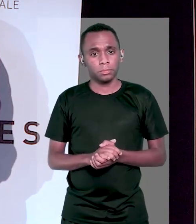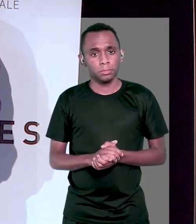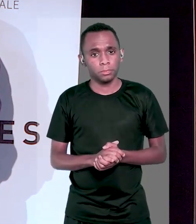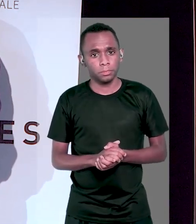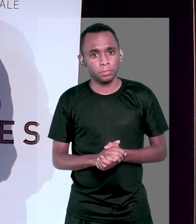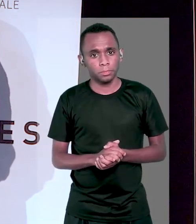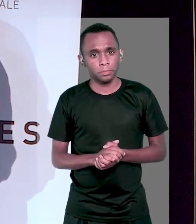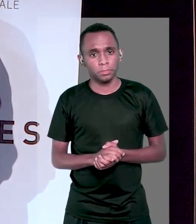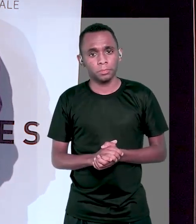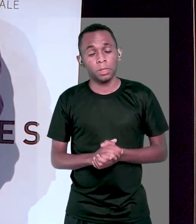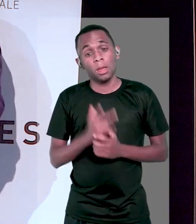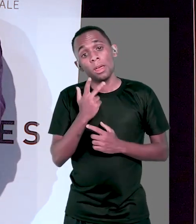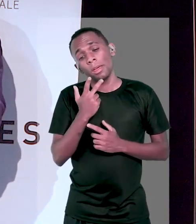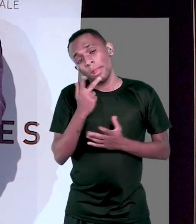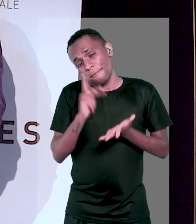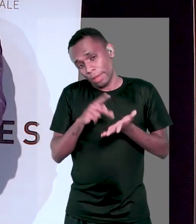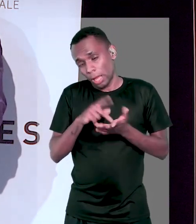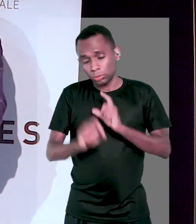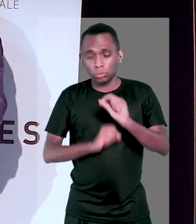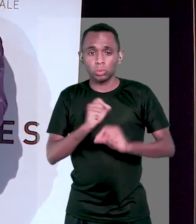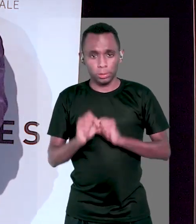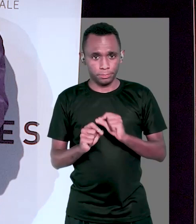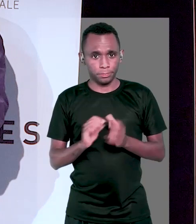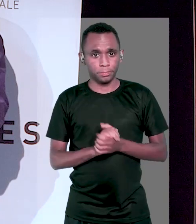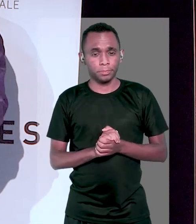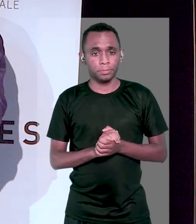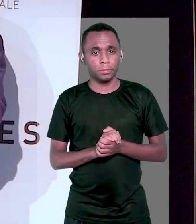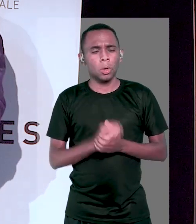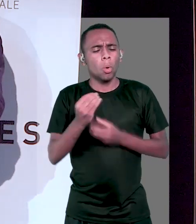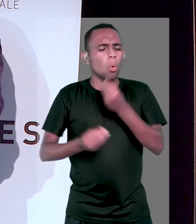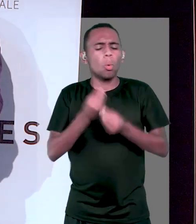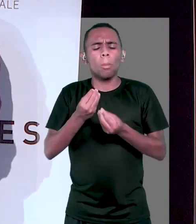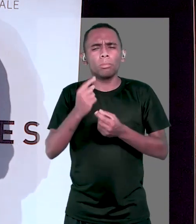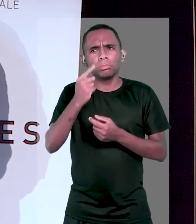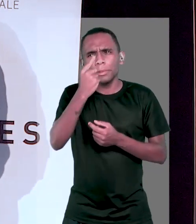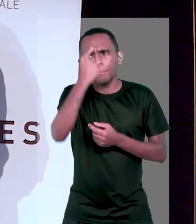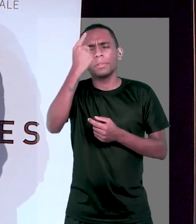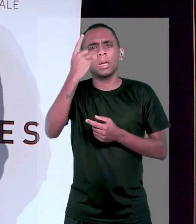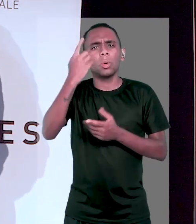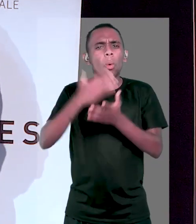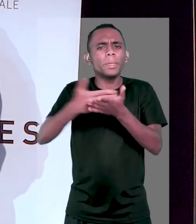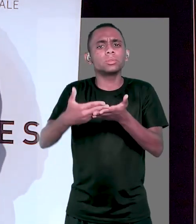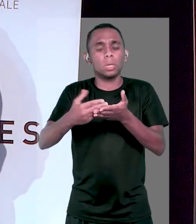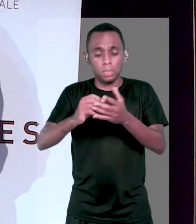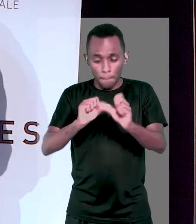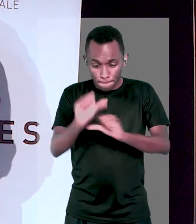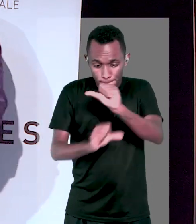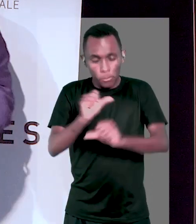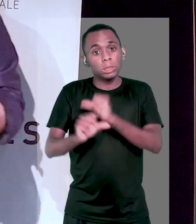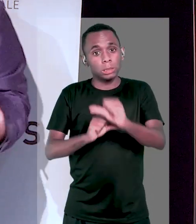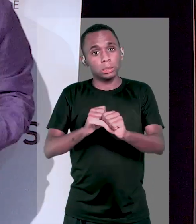apresentar o nosso conferencista. Deixa eu só interromper. Diga. explorar.